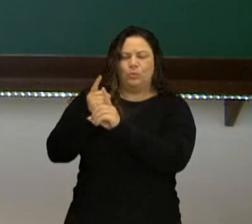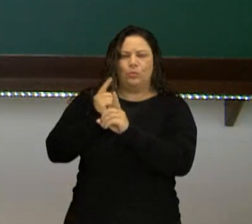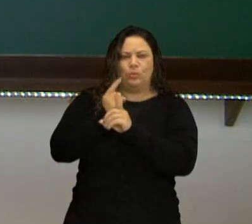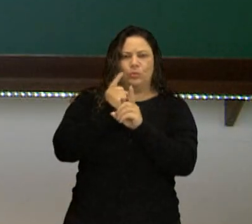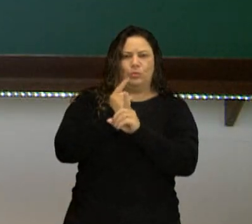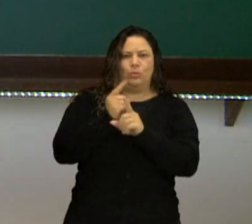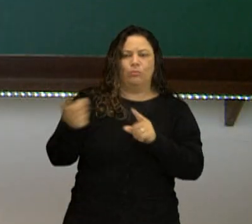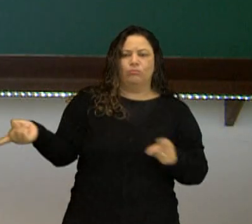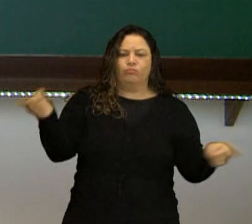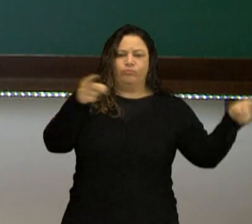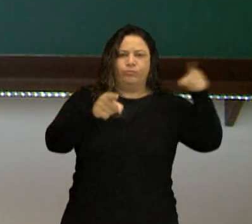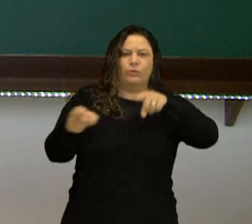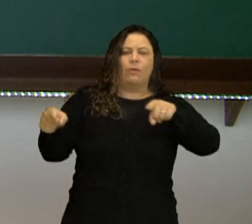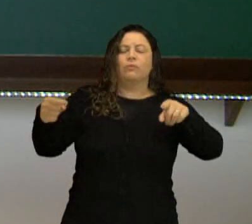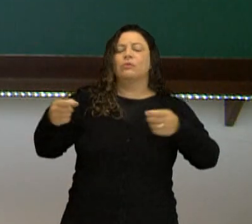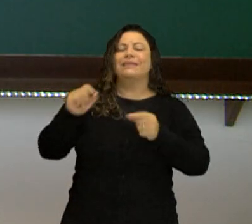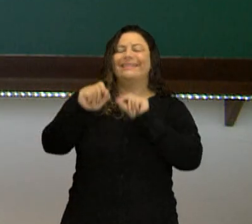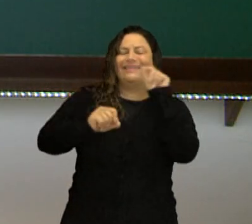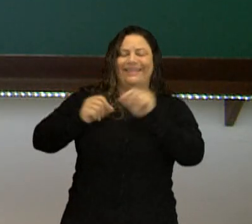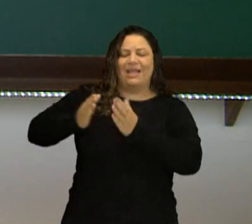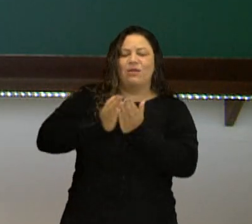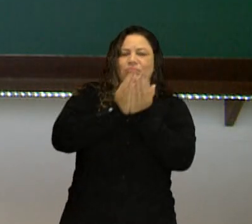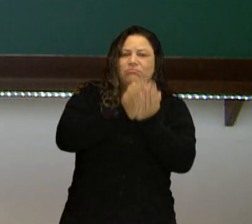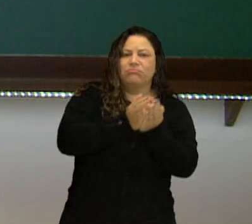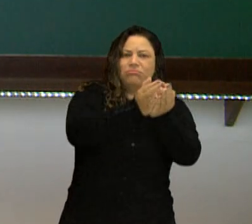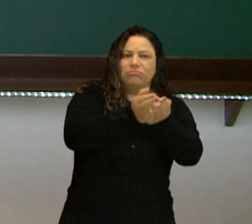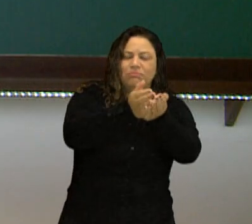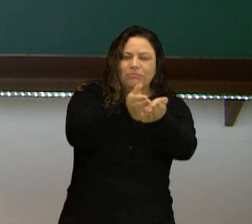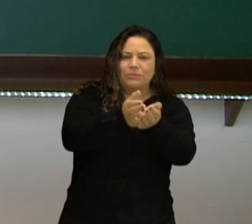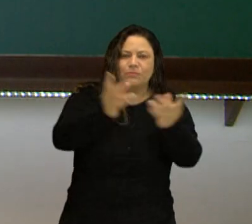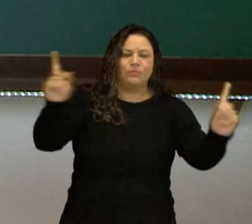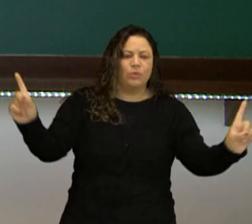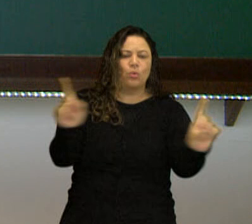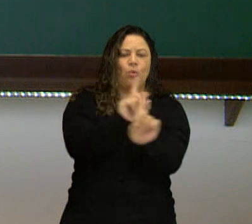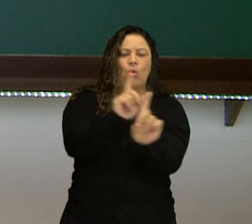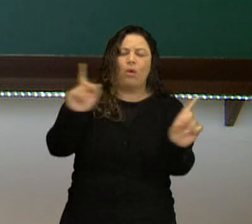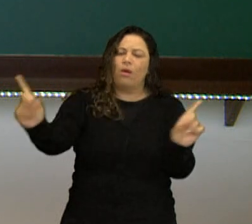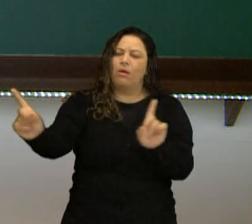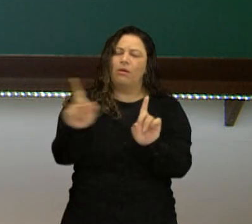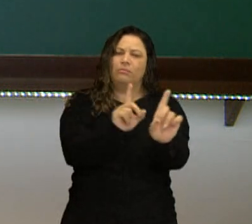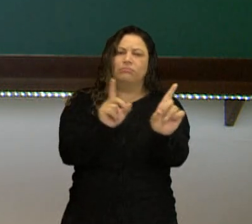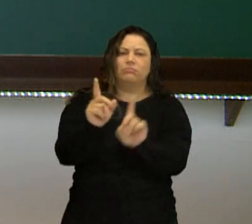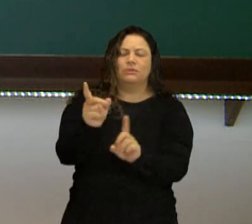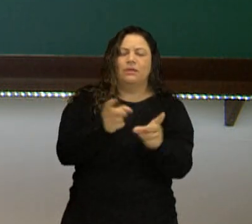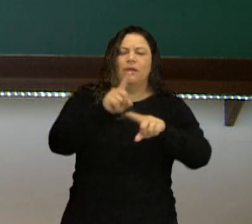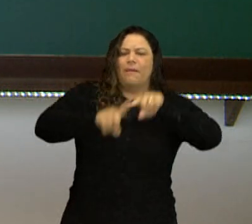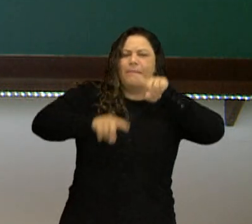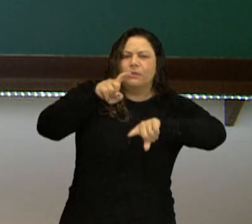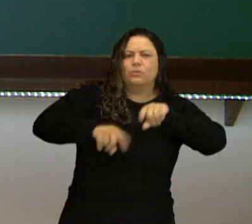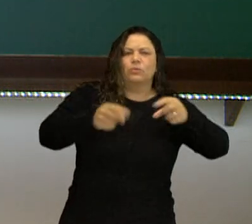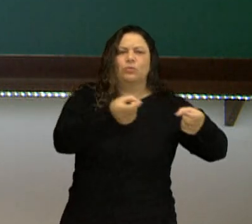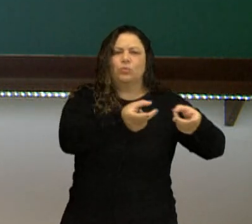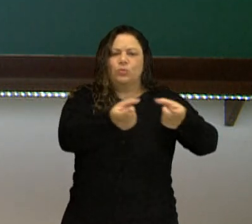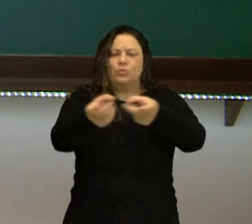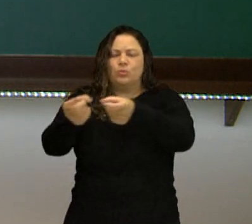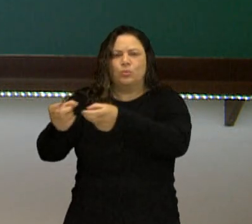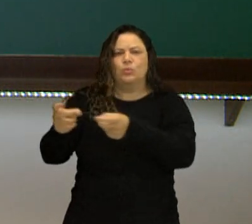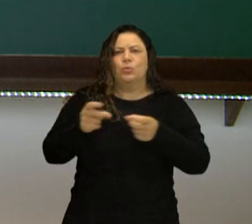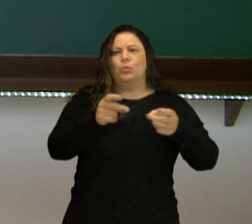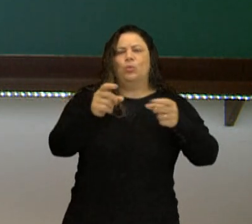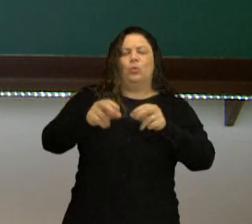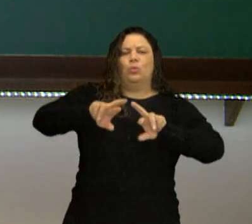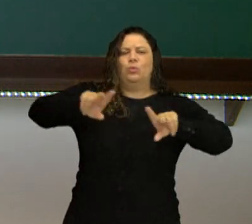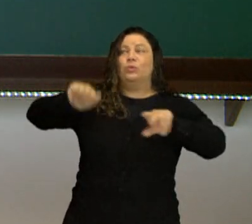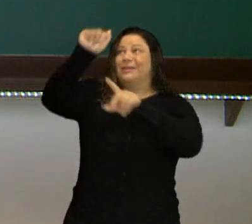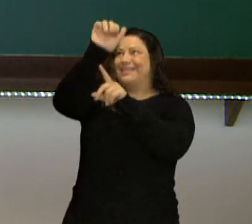tínhamos rotas comerciais aí no território europeu, iam buscar produtos no Oriente, iam buscar produtos na Ásia, e